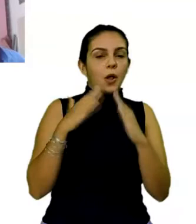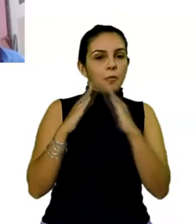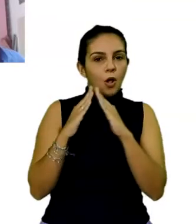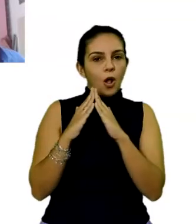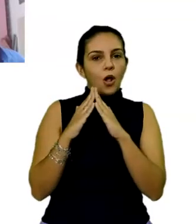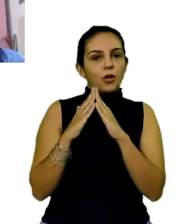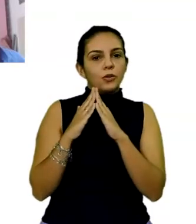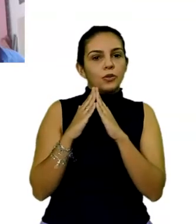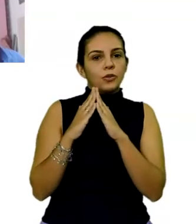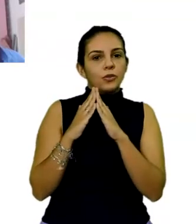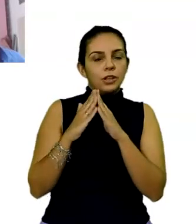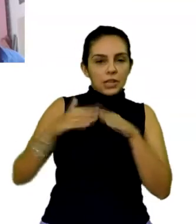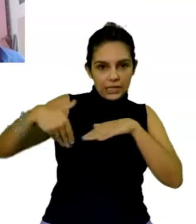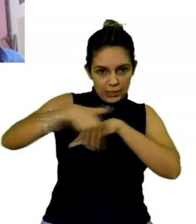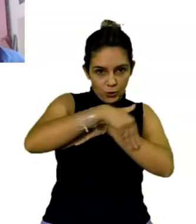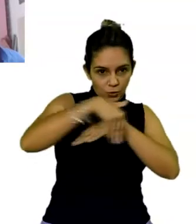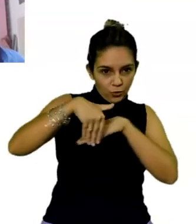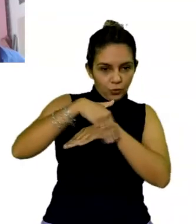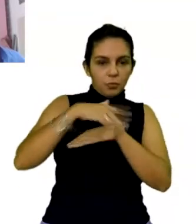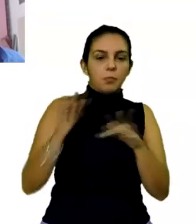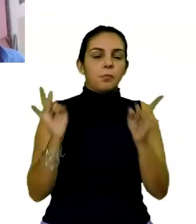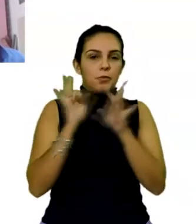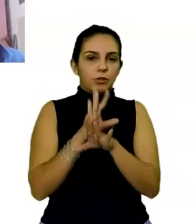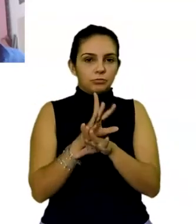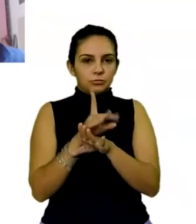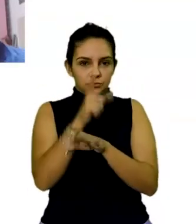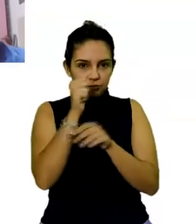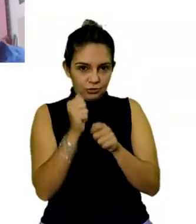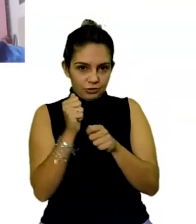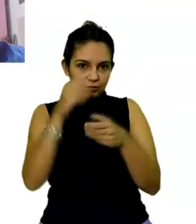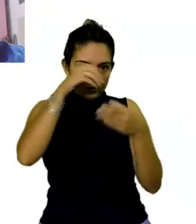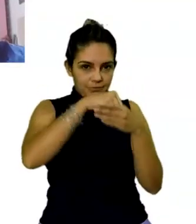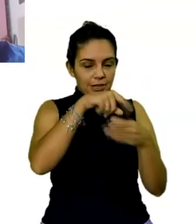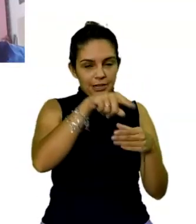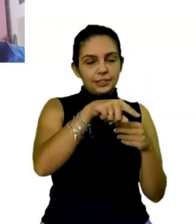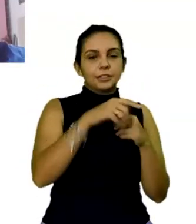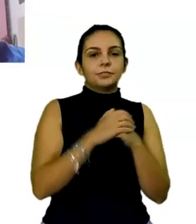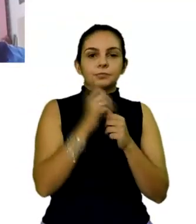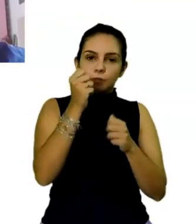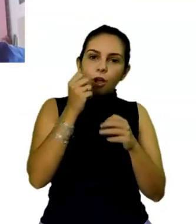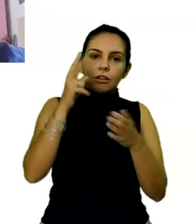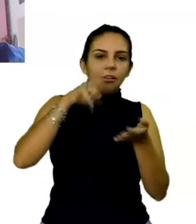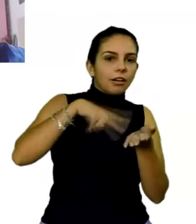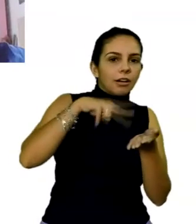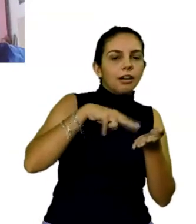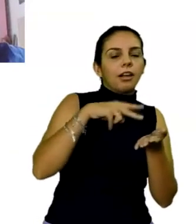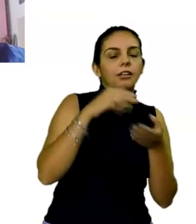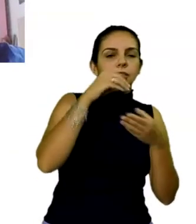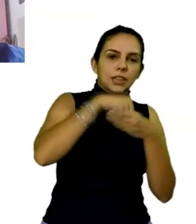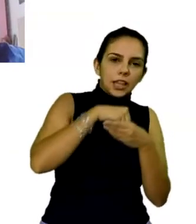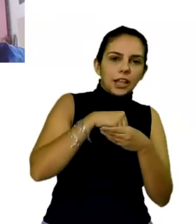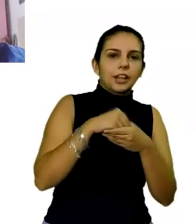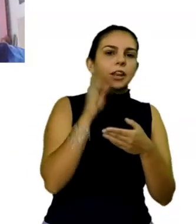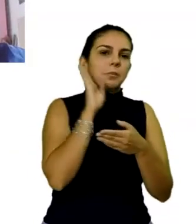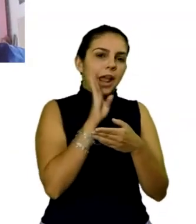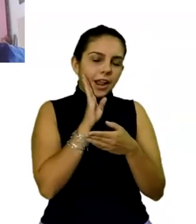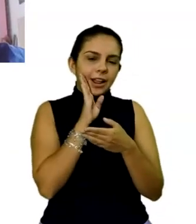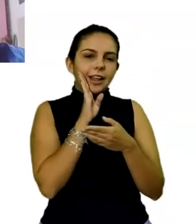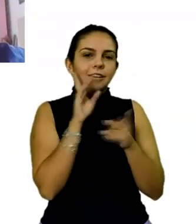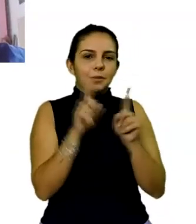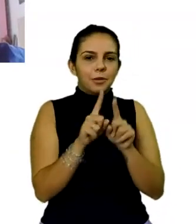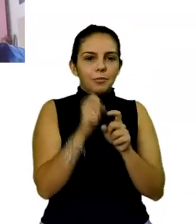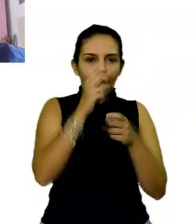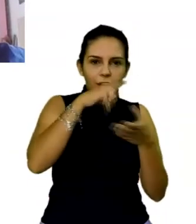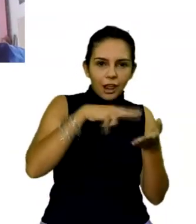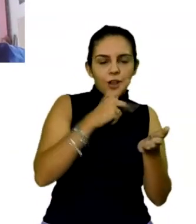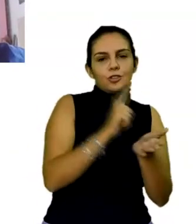moro no lugar tal, endereço tal, pronto, você já faz parte ali. Você pode ler lá, que é um lugar bacana,